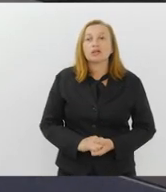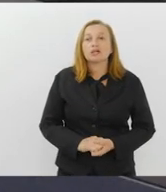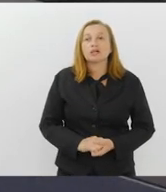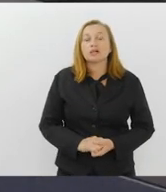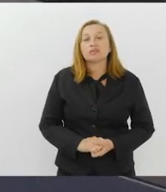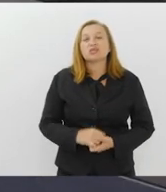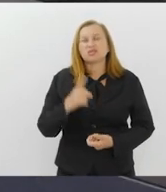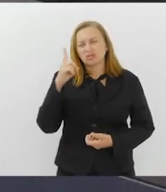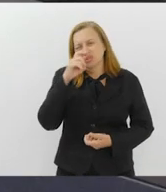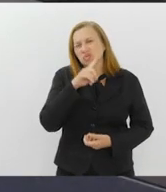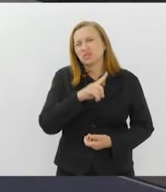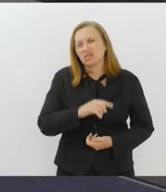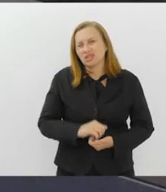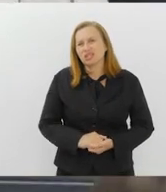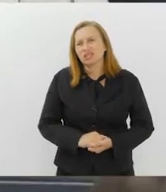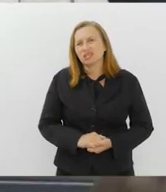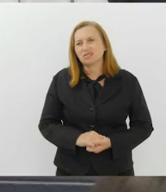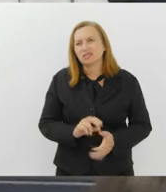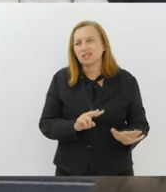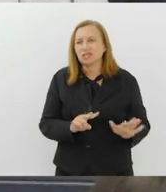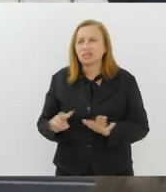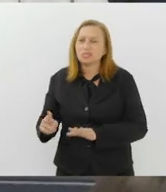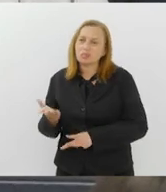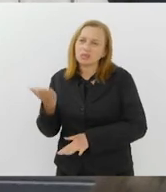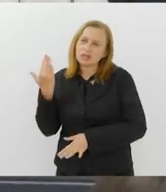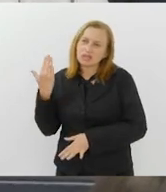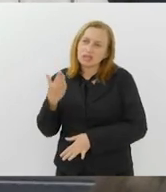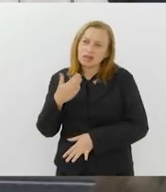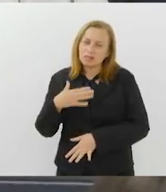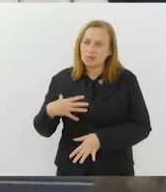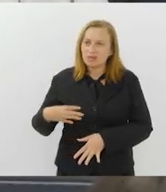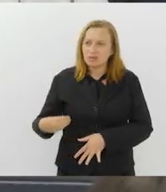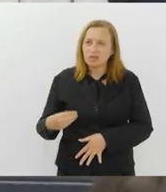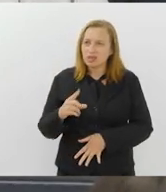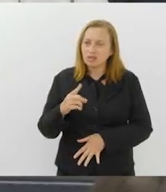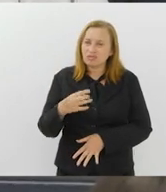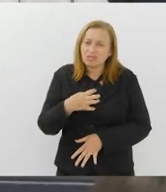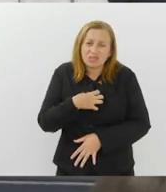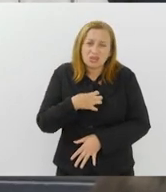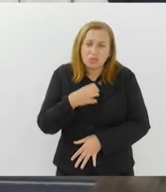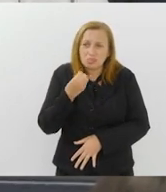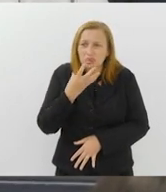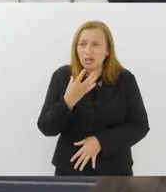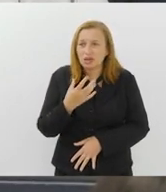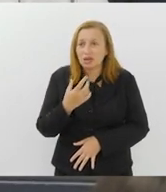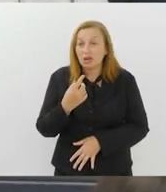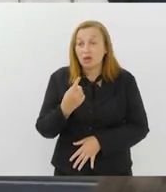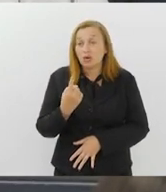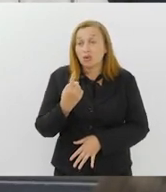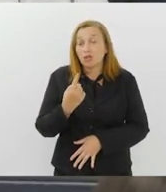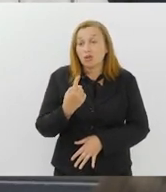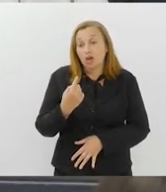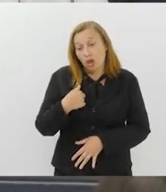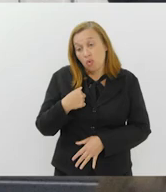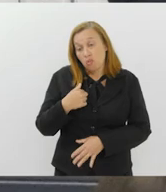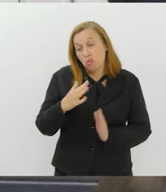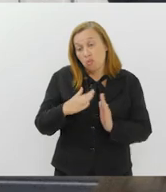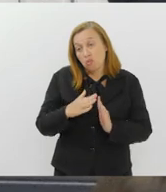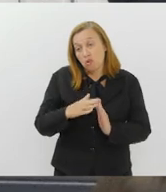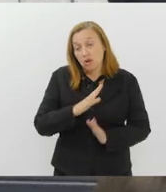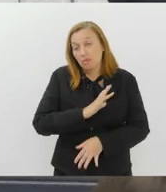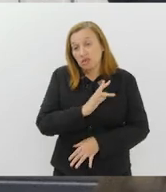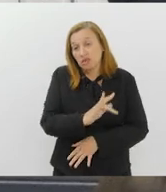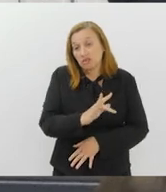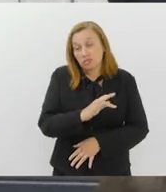a dificuldade que é essa. Semana passada, minha filha não se sentiu bem, fui levar, eu moro na Baixada Fluminense, moro em Duque